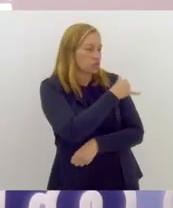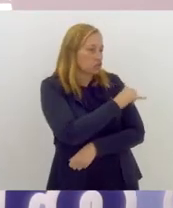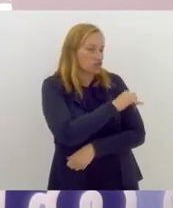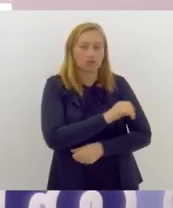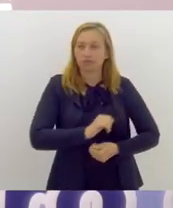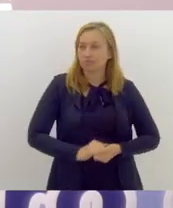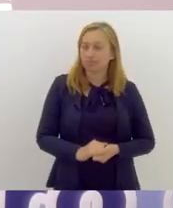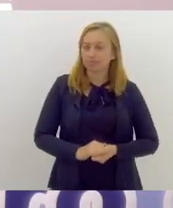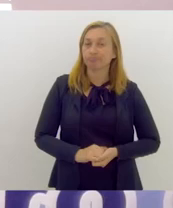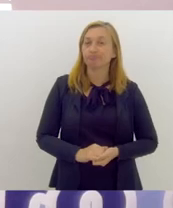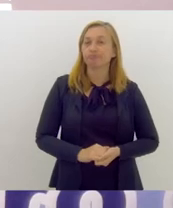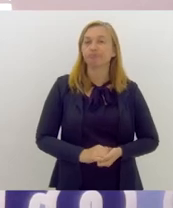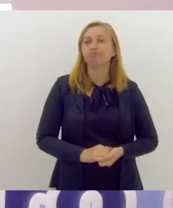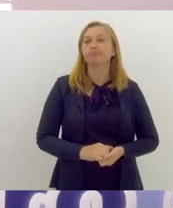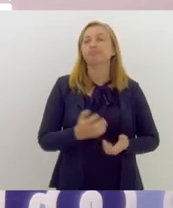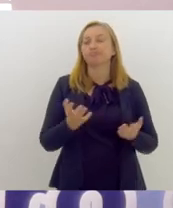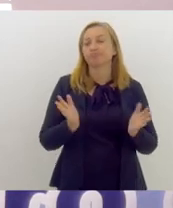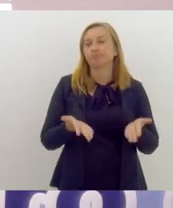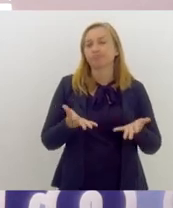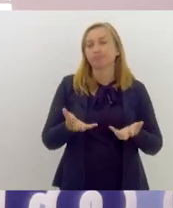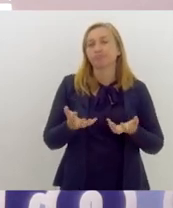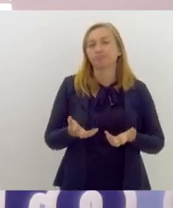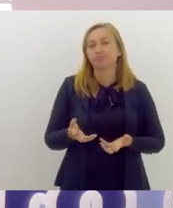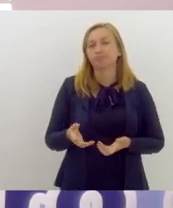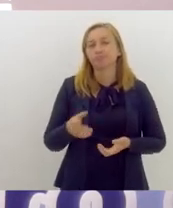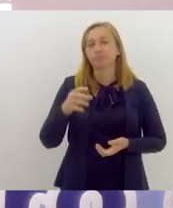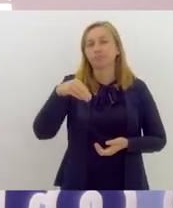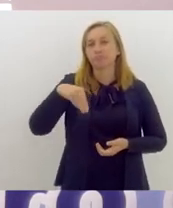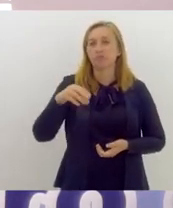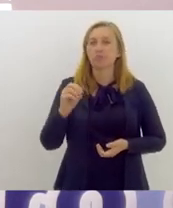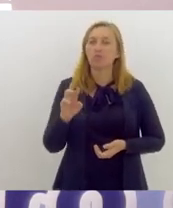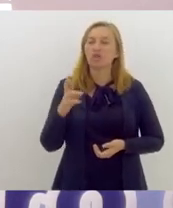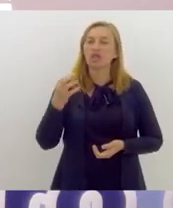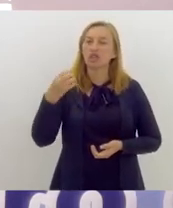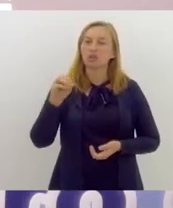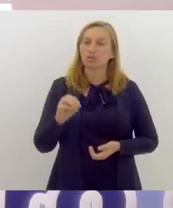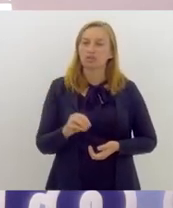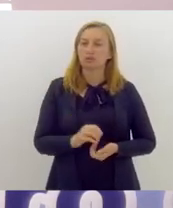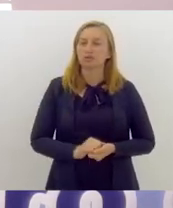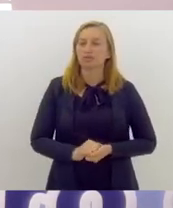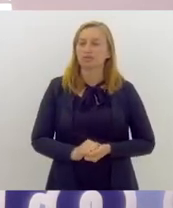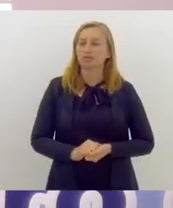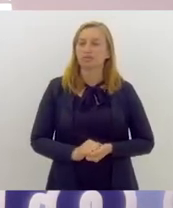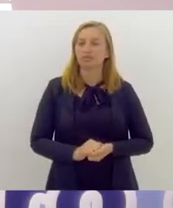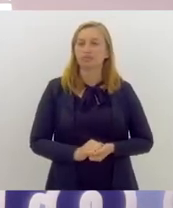Então eu queria ouvir agora o seu Murilo que represente da fpj